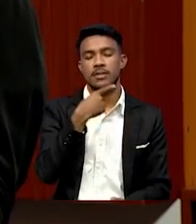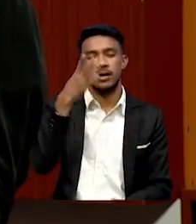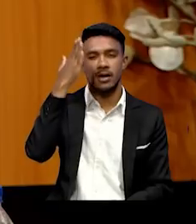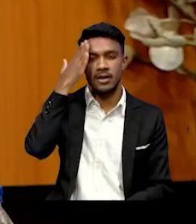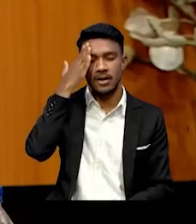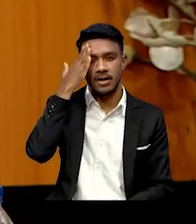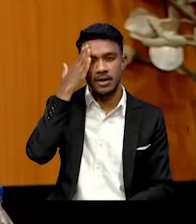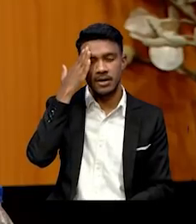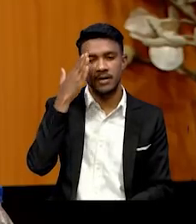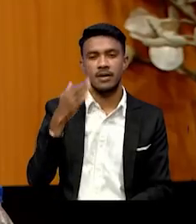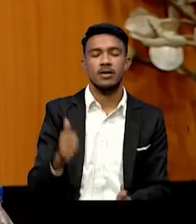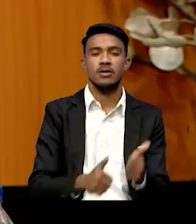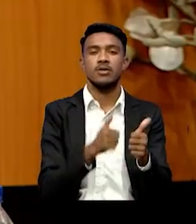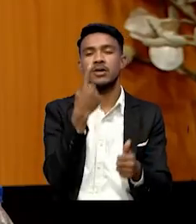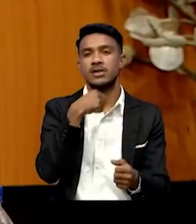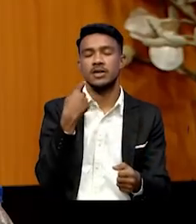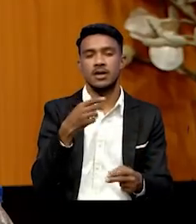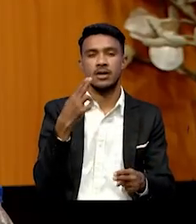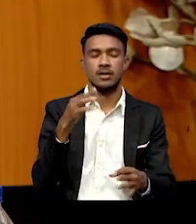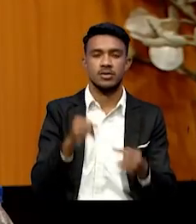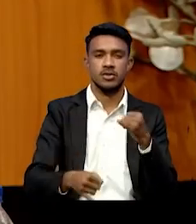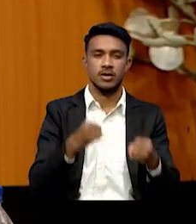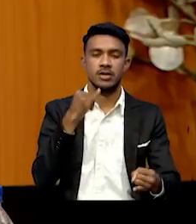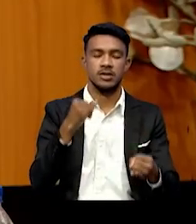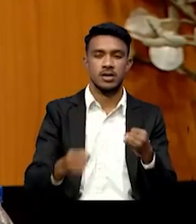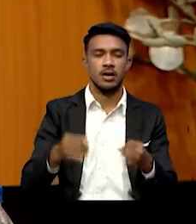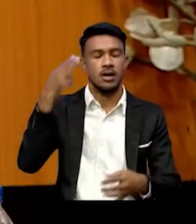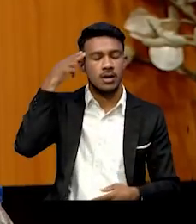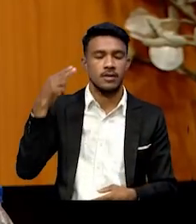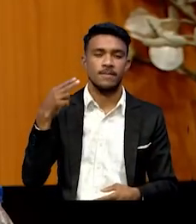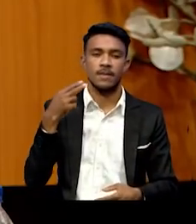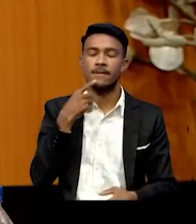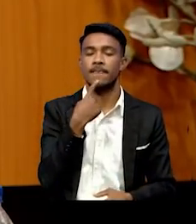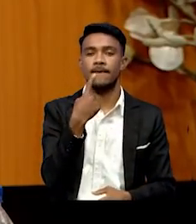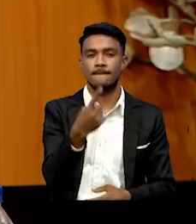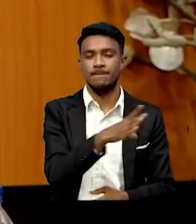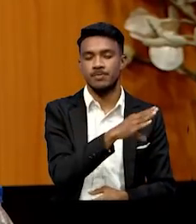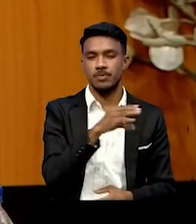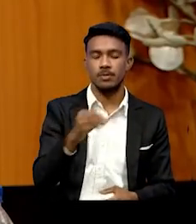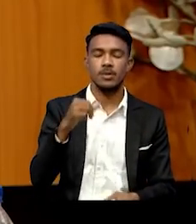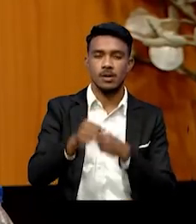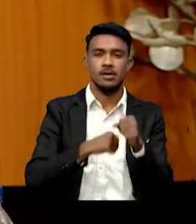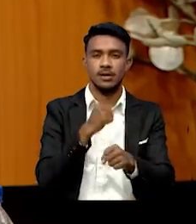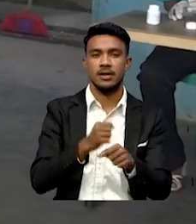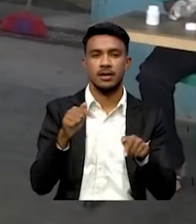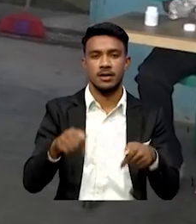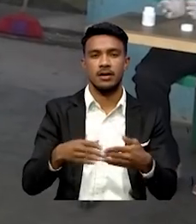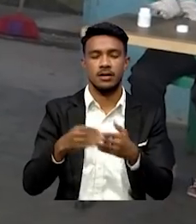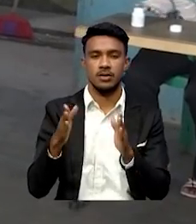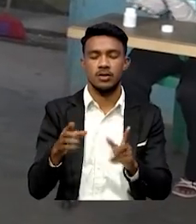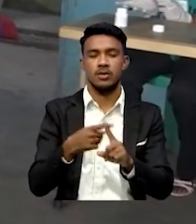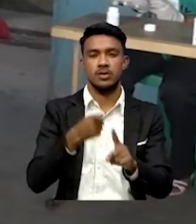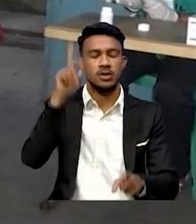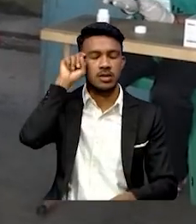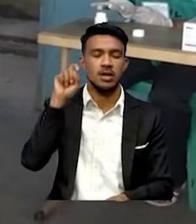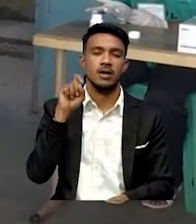Aproveita-se. Jurista Zulio Crispim Hatete, José Manuel Ramos Horta, maná em eleição presidencial Tinangné, também carismático, Rússia Sanana